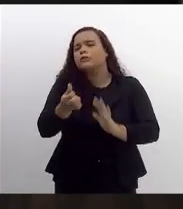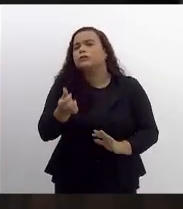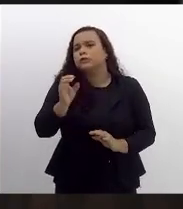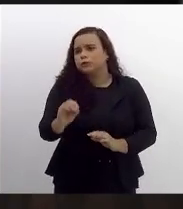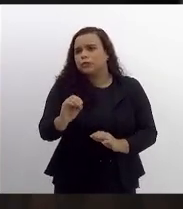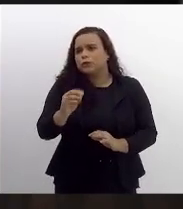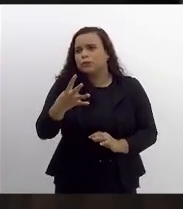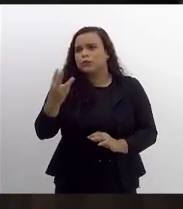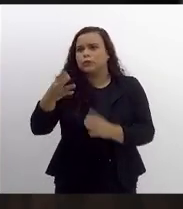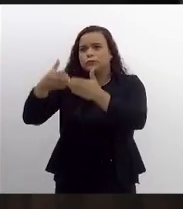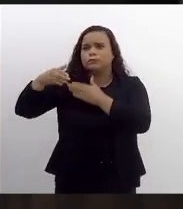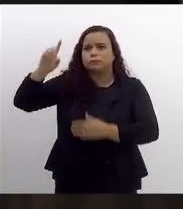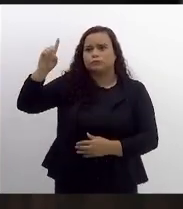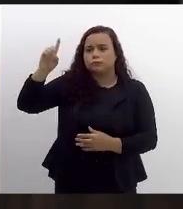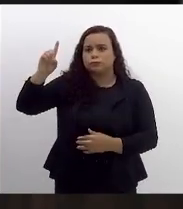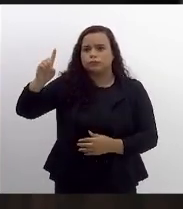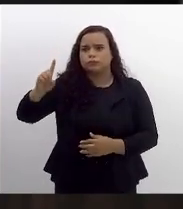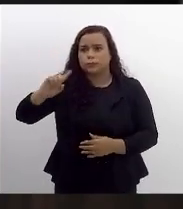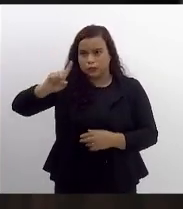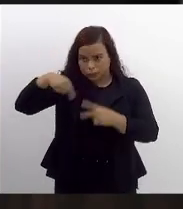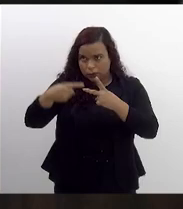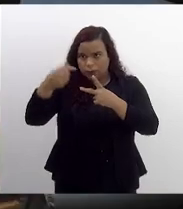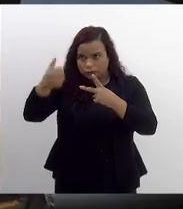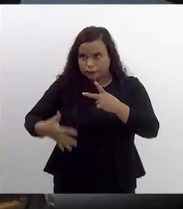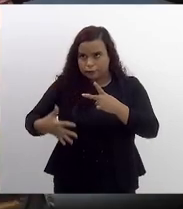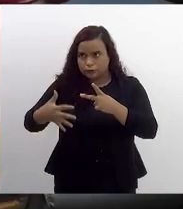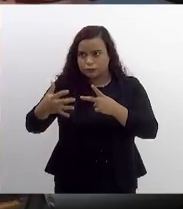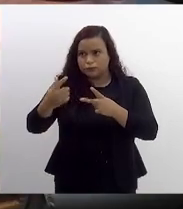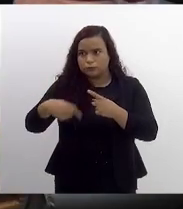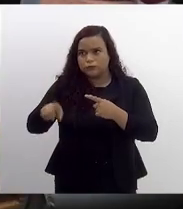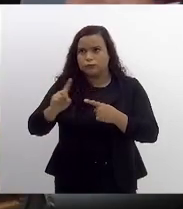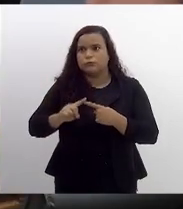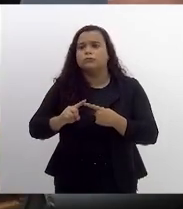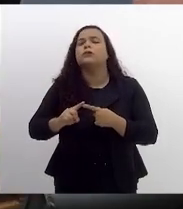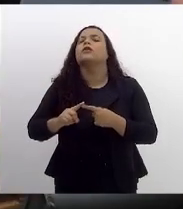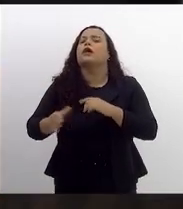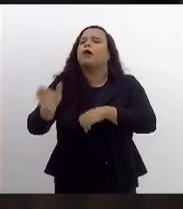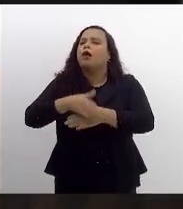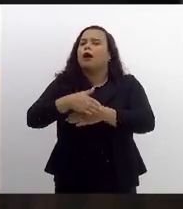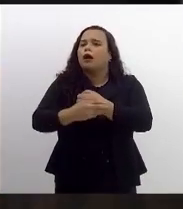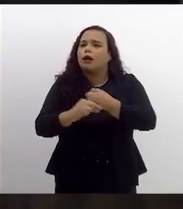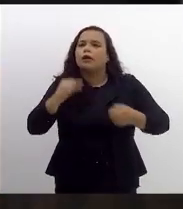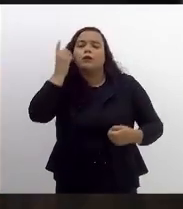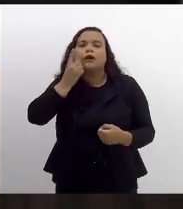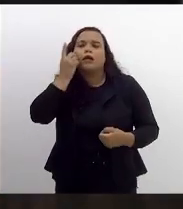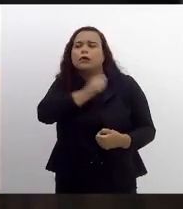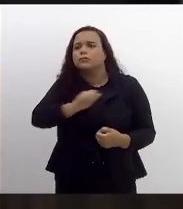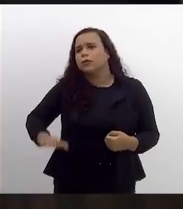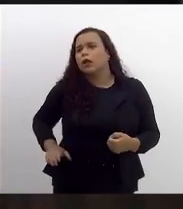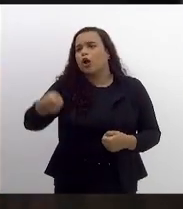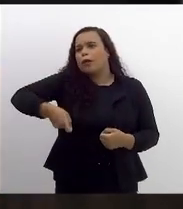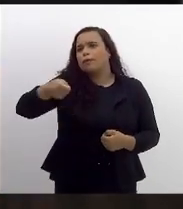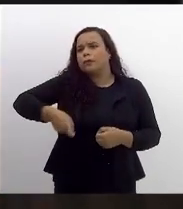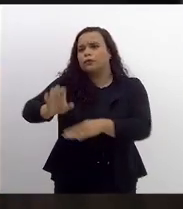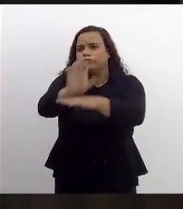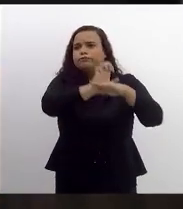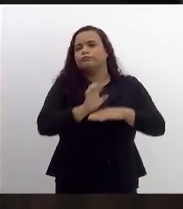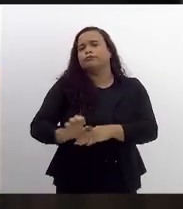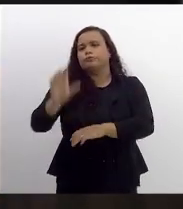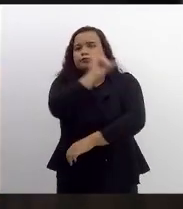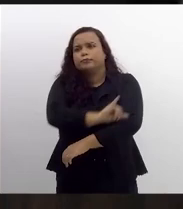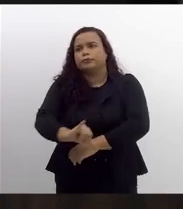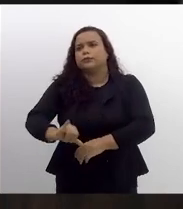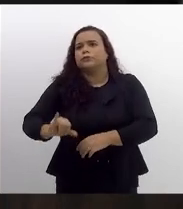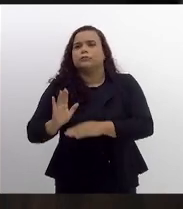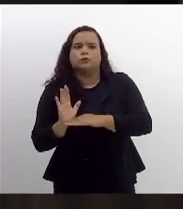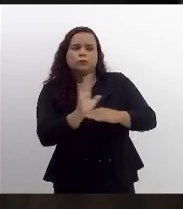lei são 300 de 22 depois declaração é de autoria do deputado André Ceciliano que obriga o estado do Rio de Janeiro